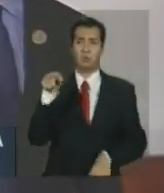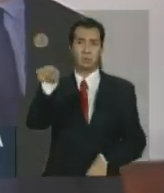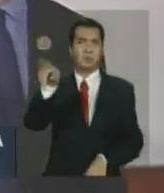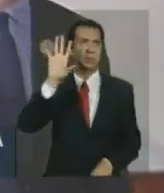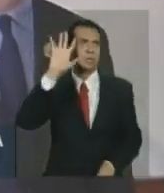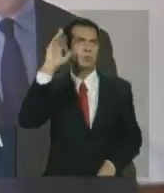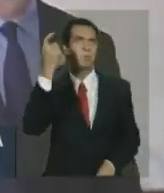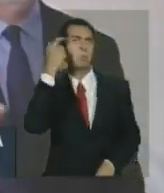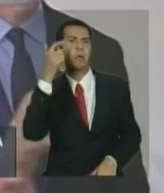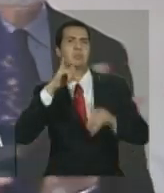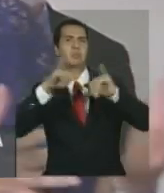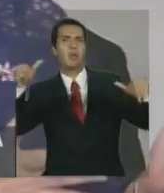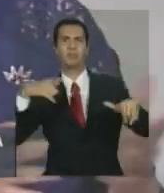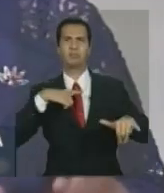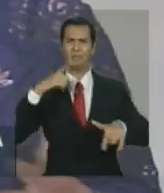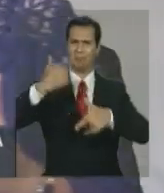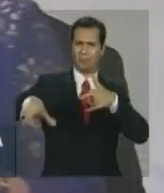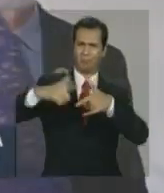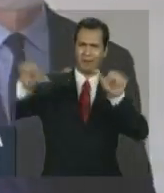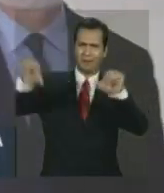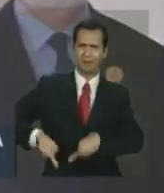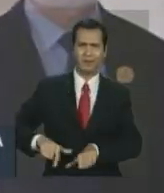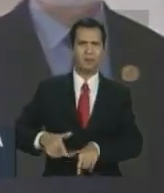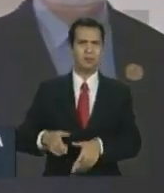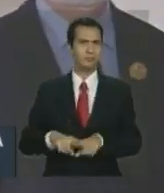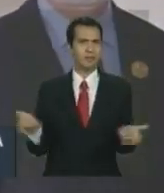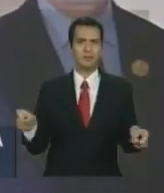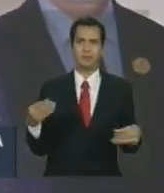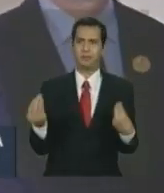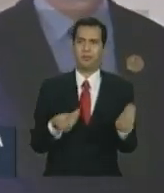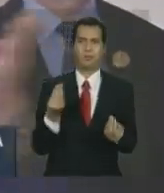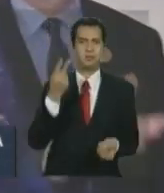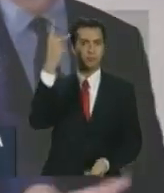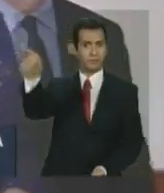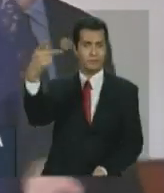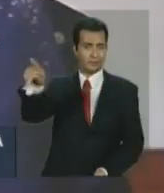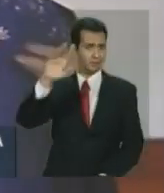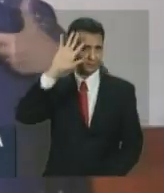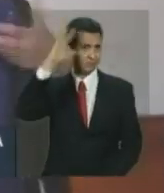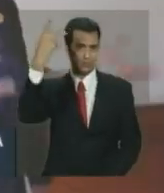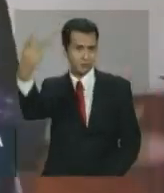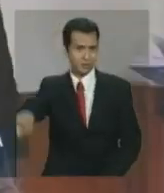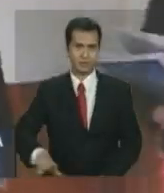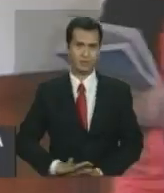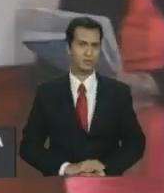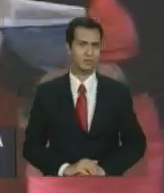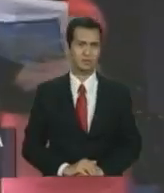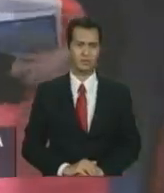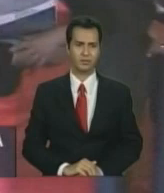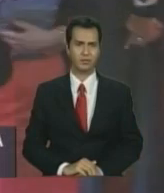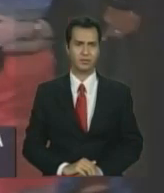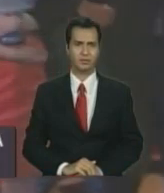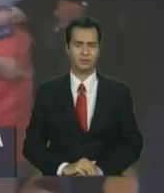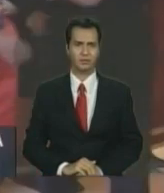crise, depois que tem a crise, vocês têm de resolver como é que ela desapareceu. Mas ele... Aí, pode ser a